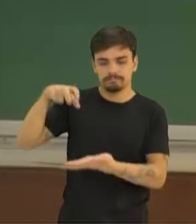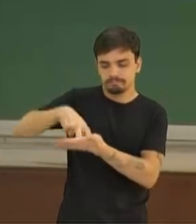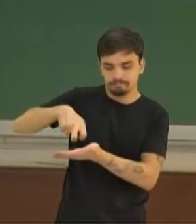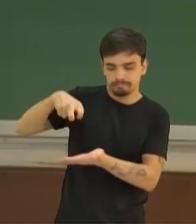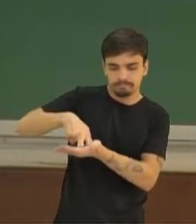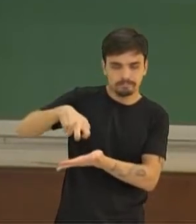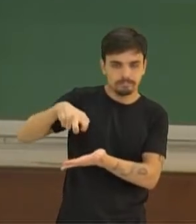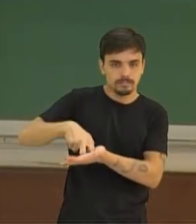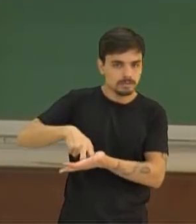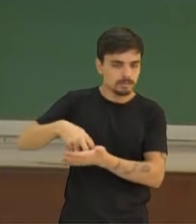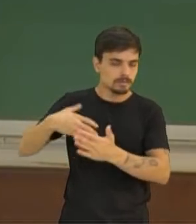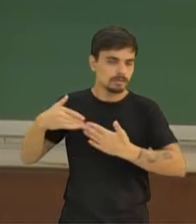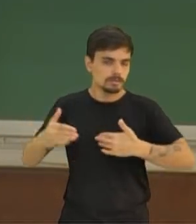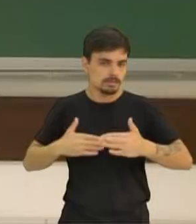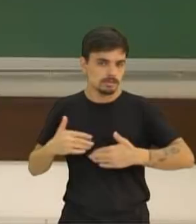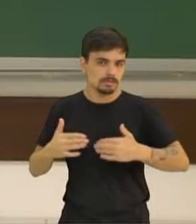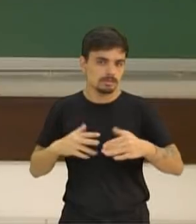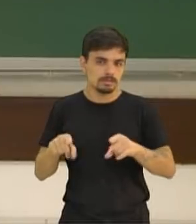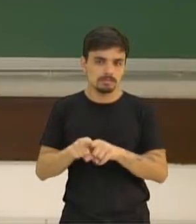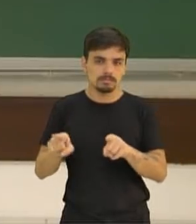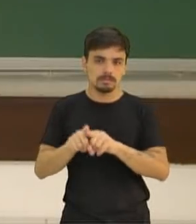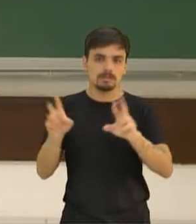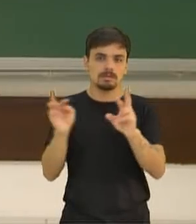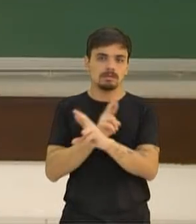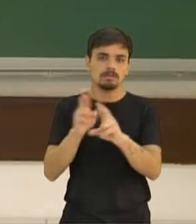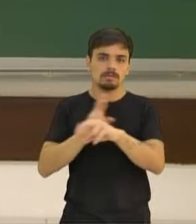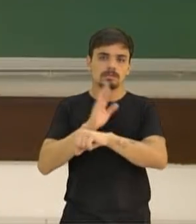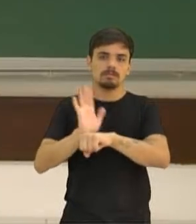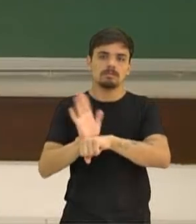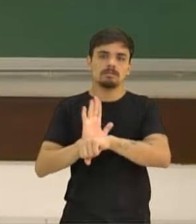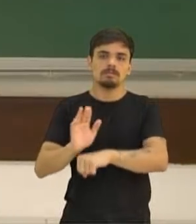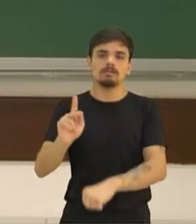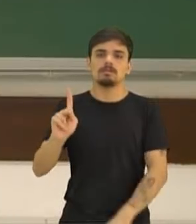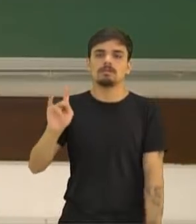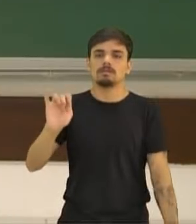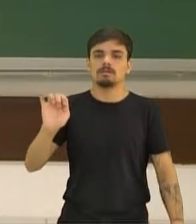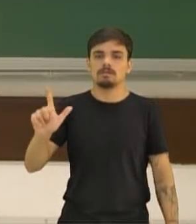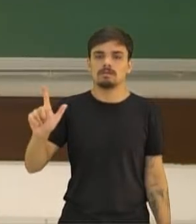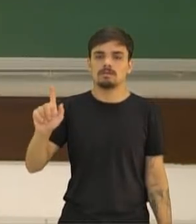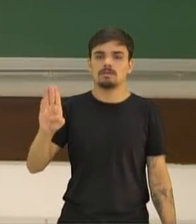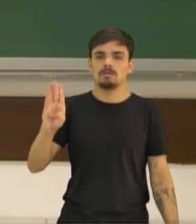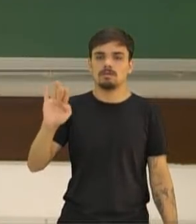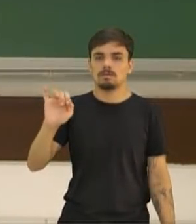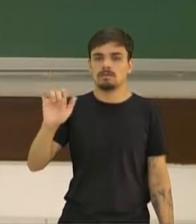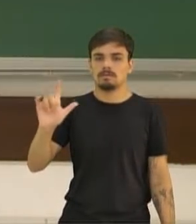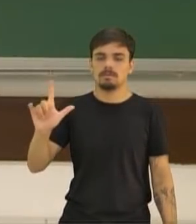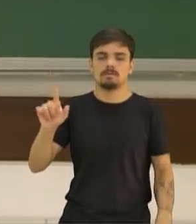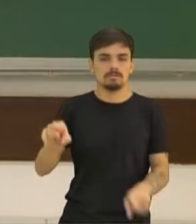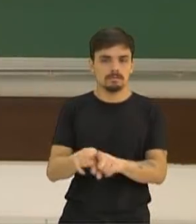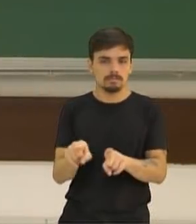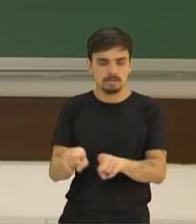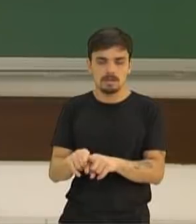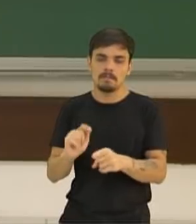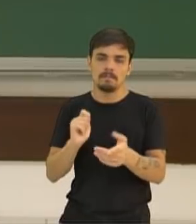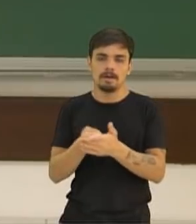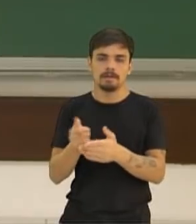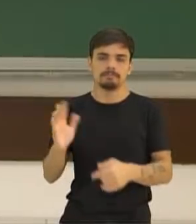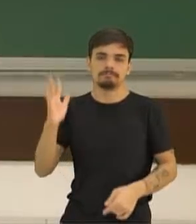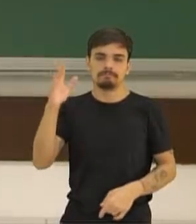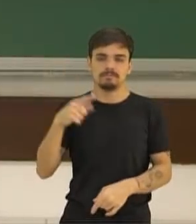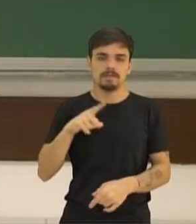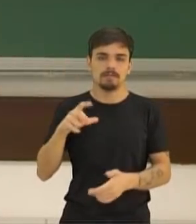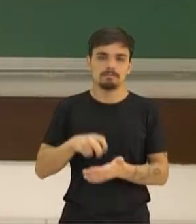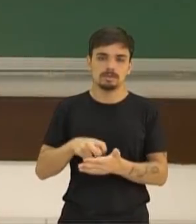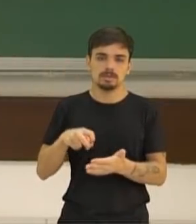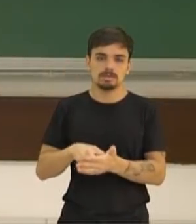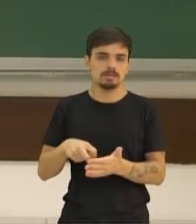forma na relação com o filme Kill Bill. Então faz uma relação com o filme, que o pagar caro é porque vai punir a